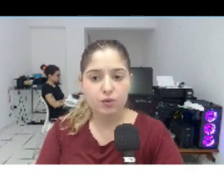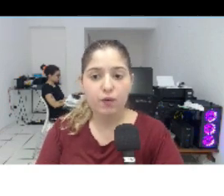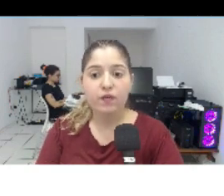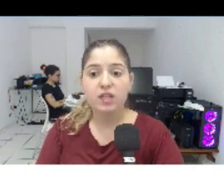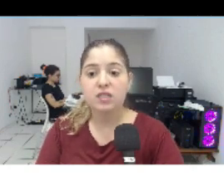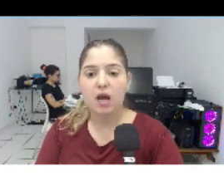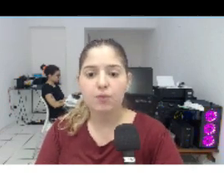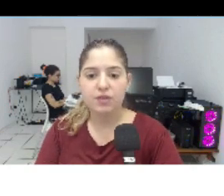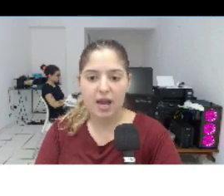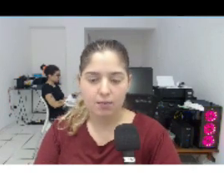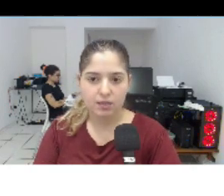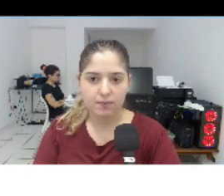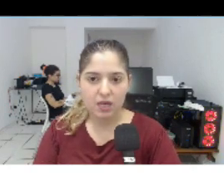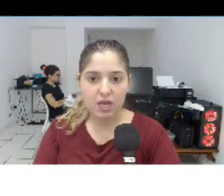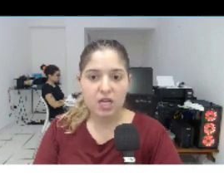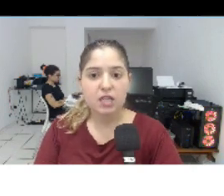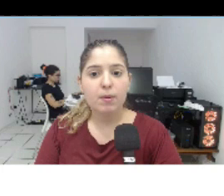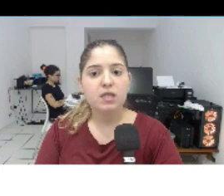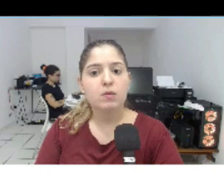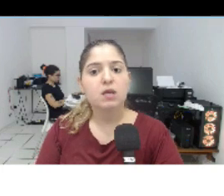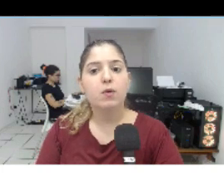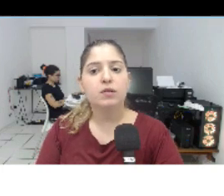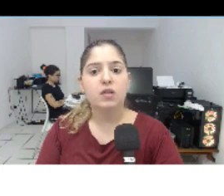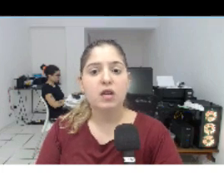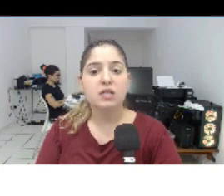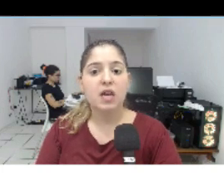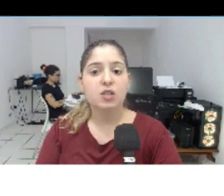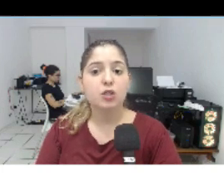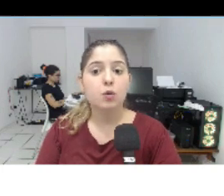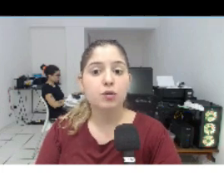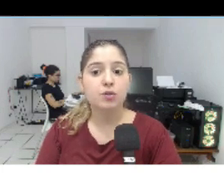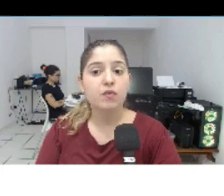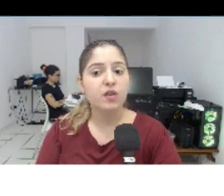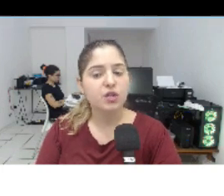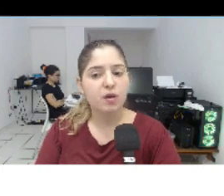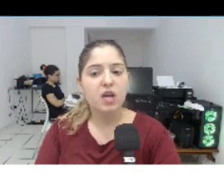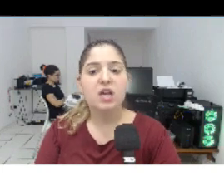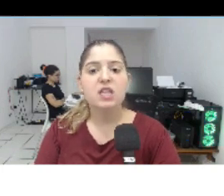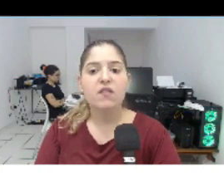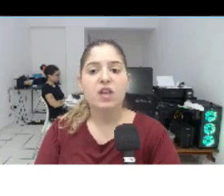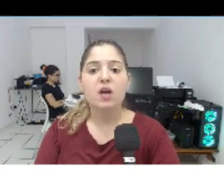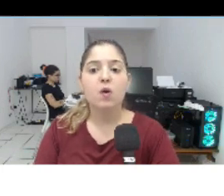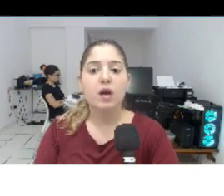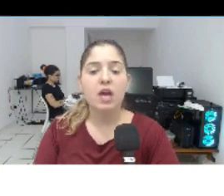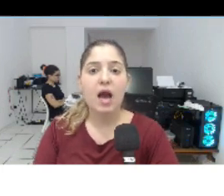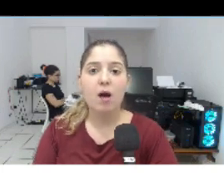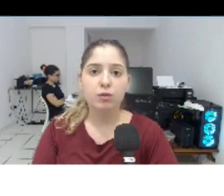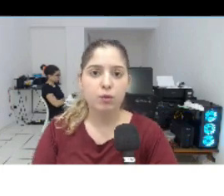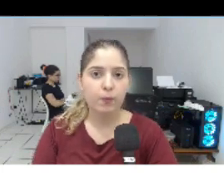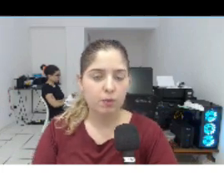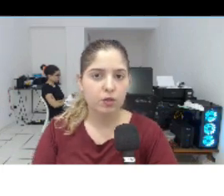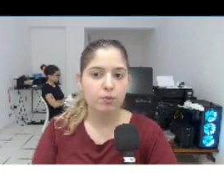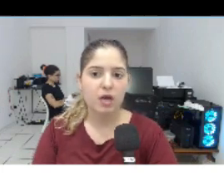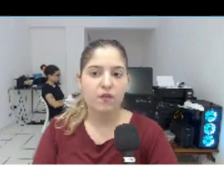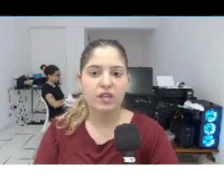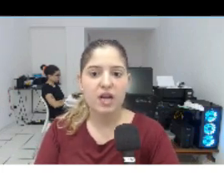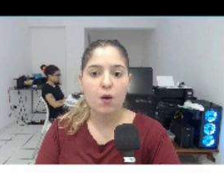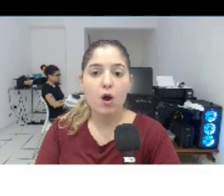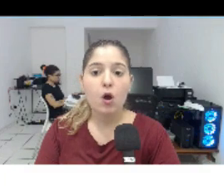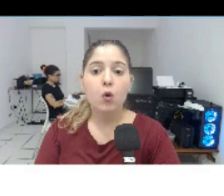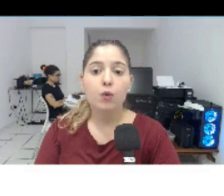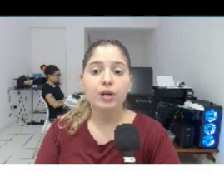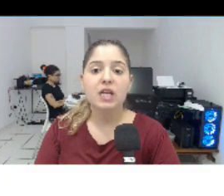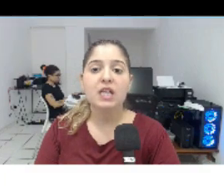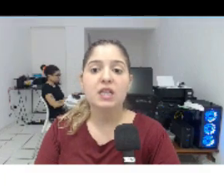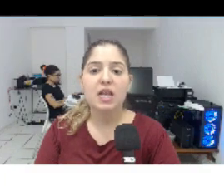de dados do Financial Times. E também temos que Bolsonaro ensaia discurso de vítima e deve recorrer ao Supremo Tribunal